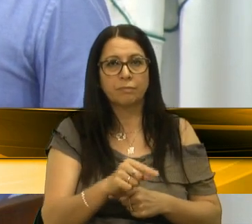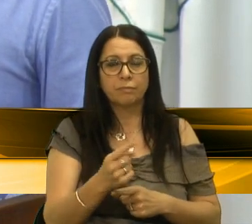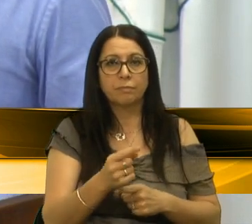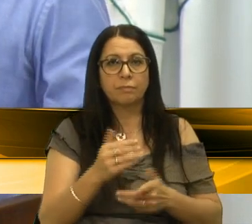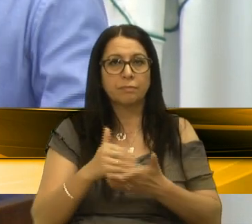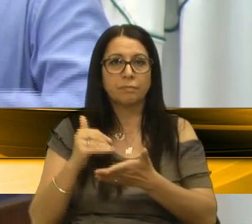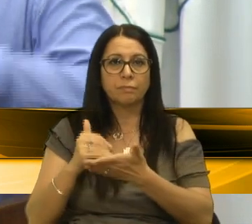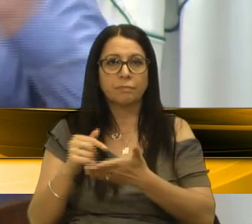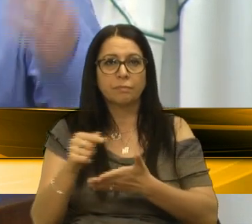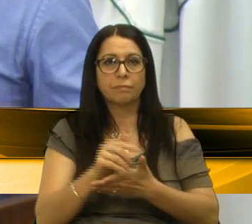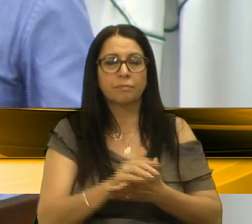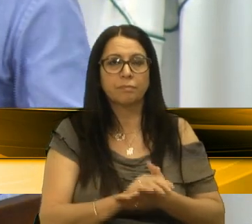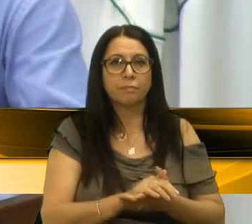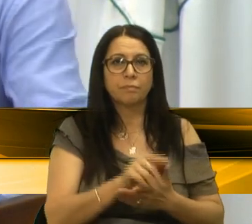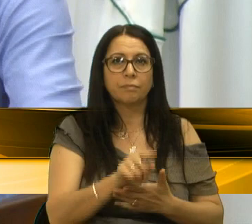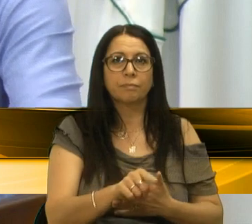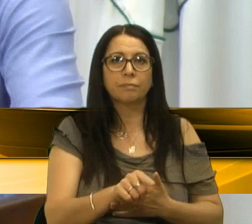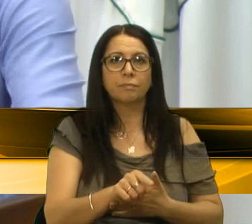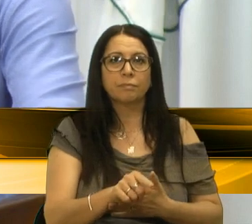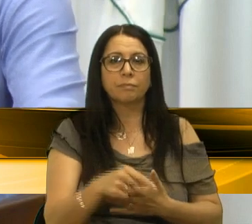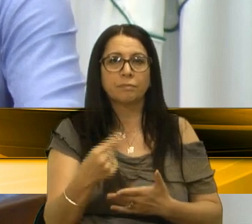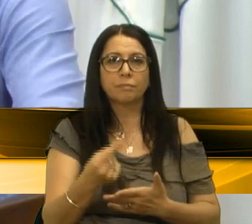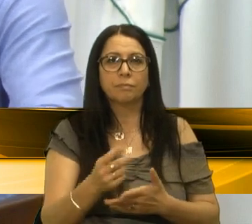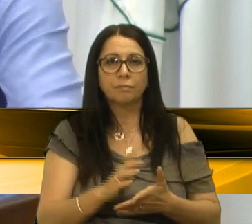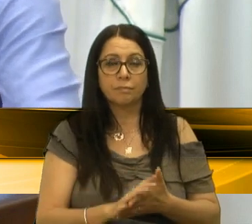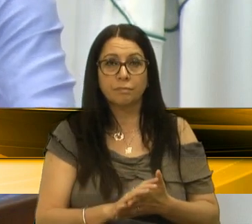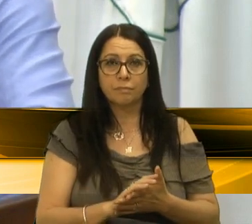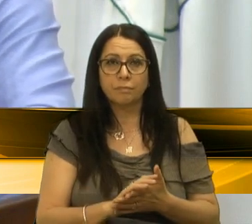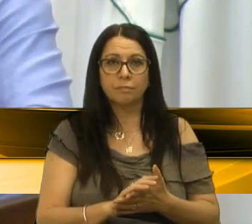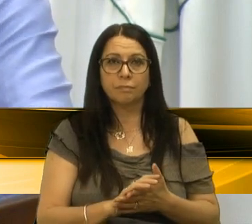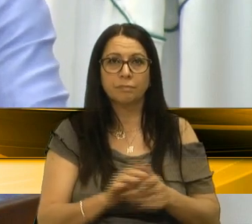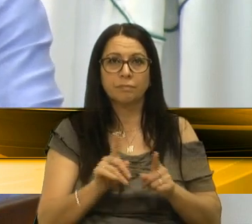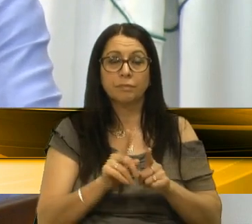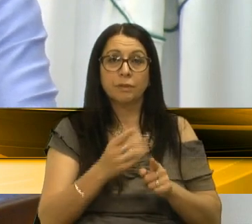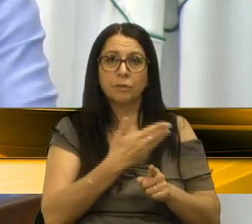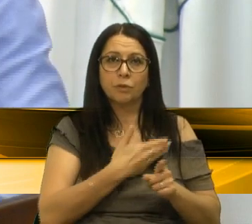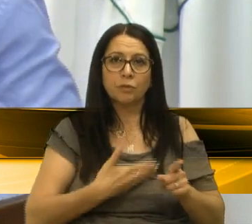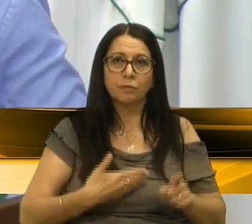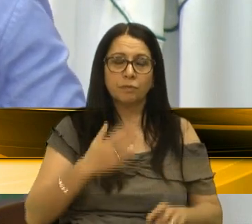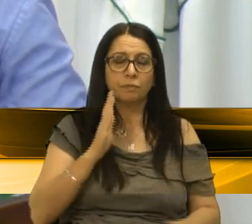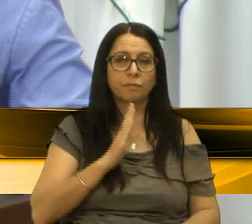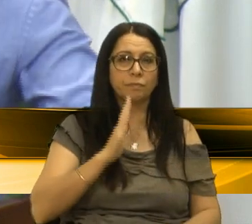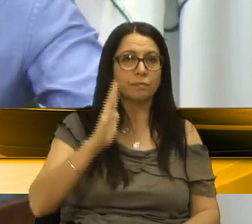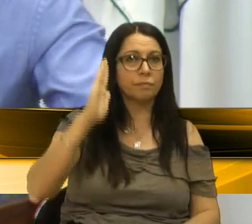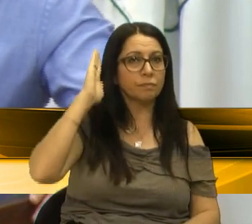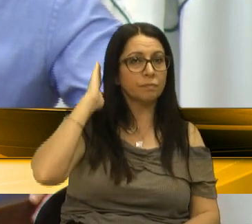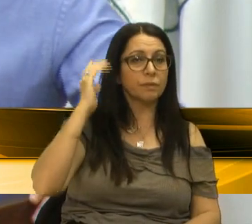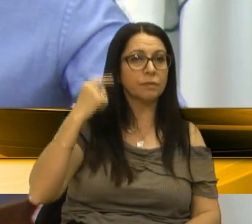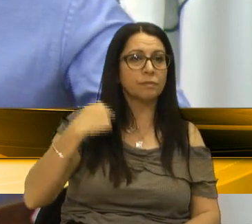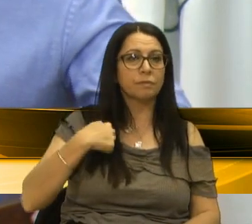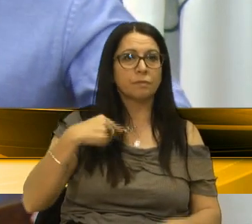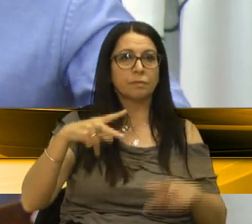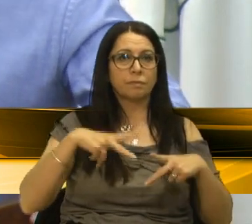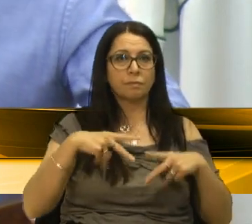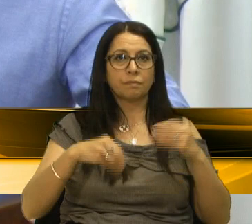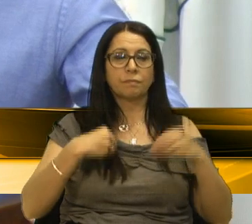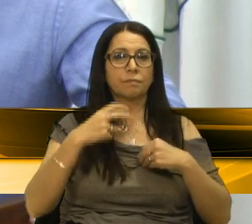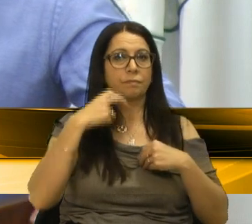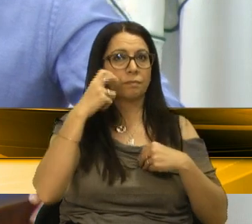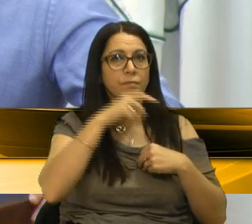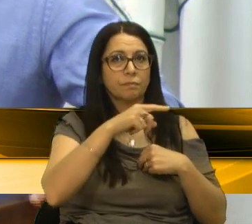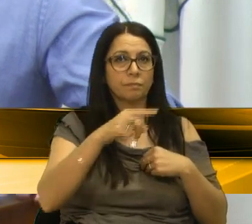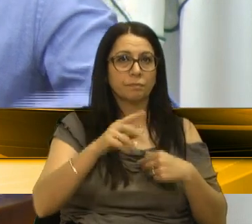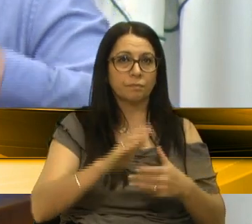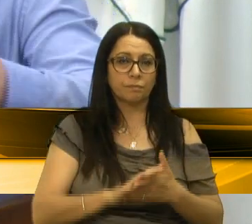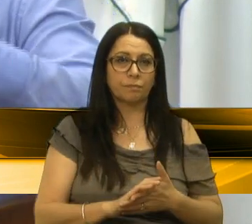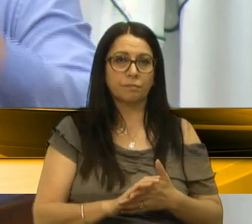a nenhum CC, mas sim a esse governo, ao governo do Guerra, que eu particularmente sentiria vergonha de participar.